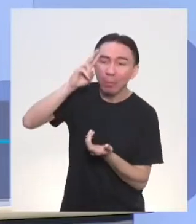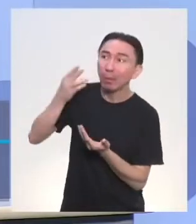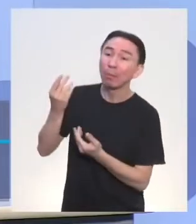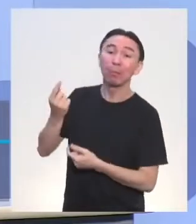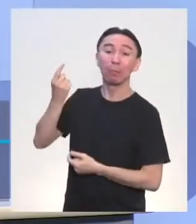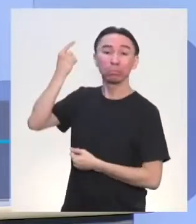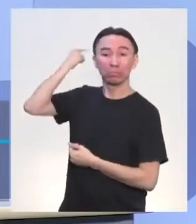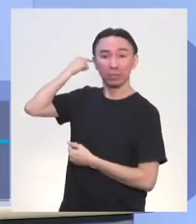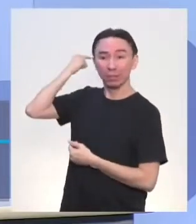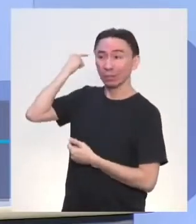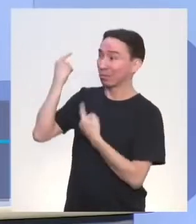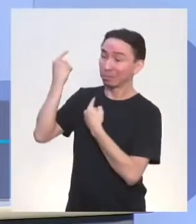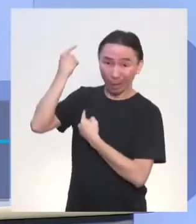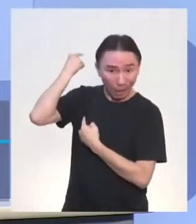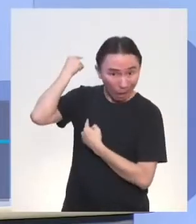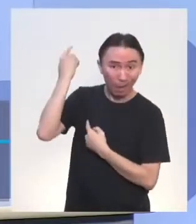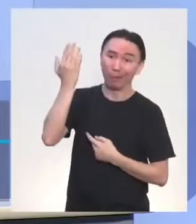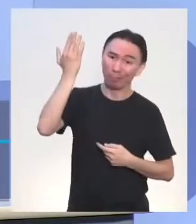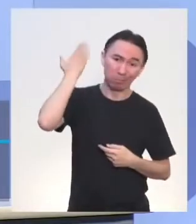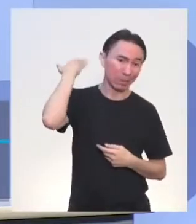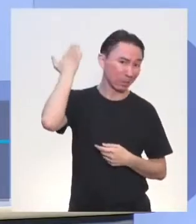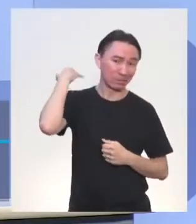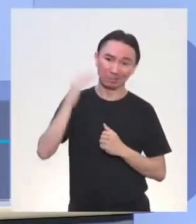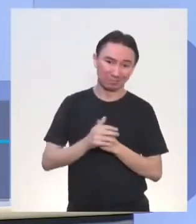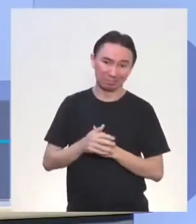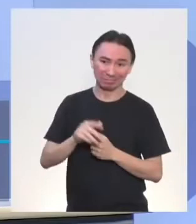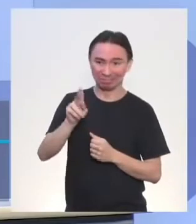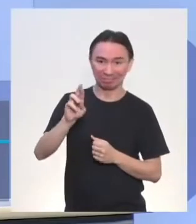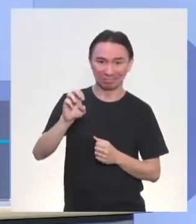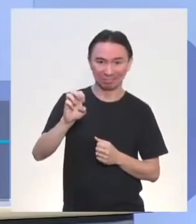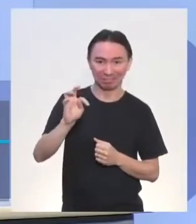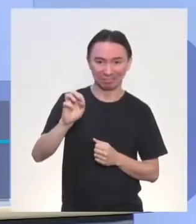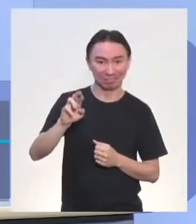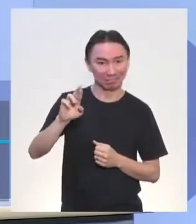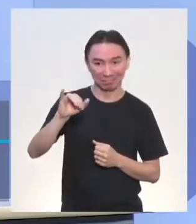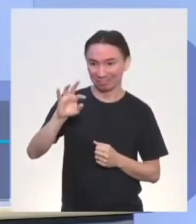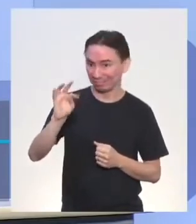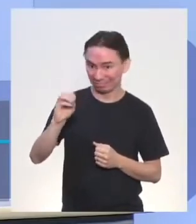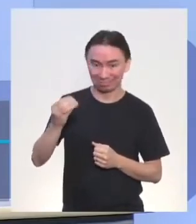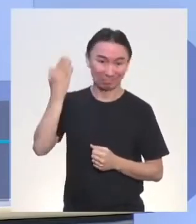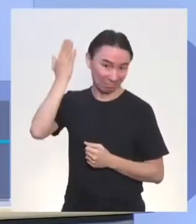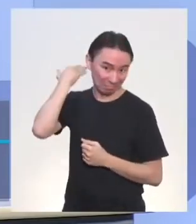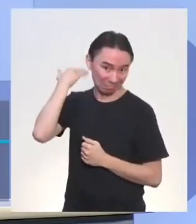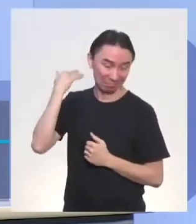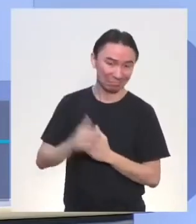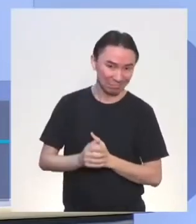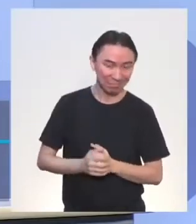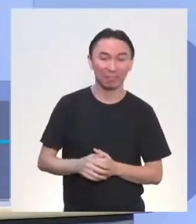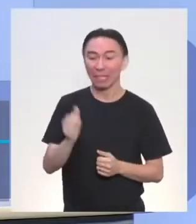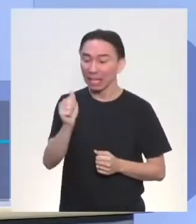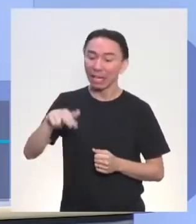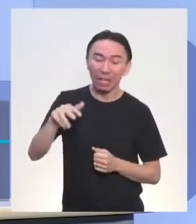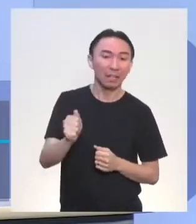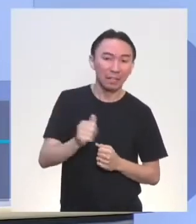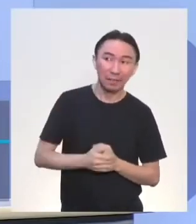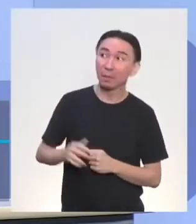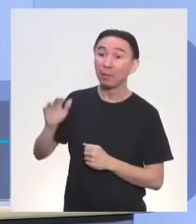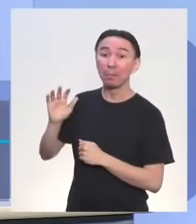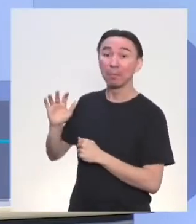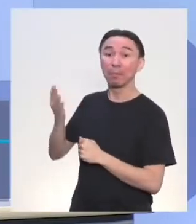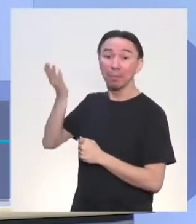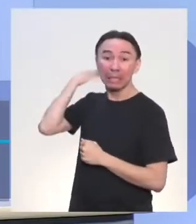é pretérito. Isso, muito bem. Ana Clara, Ana Carolina, acontecimentos